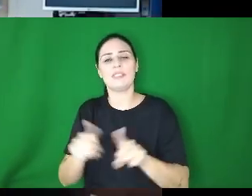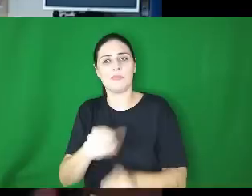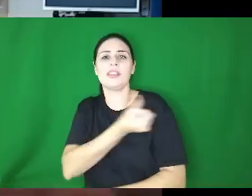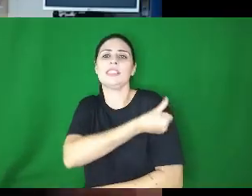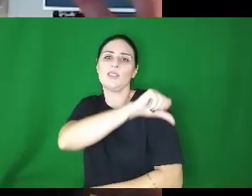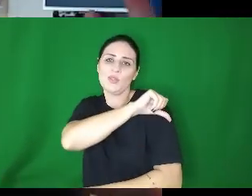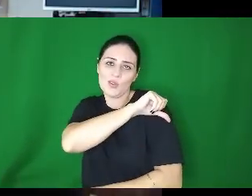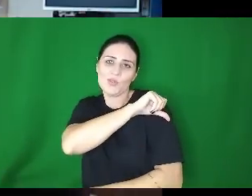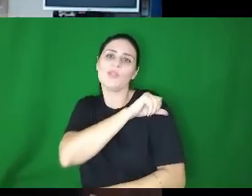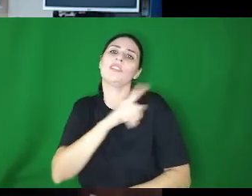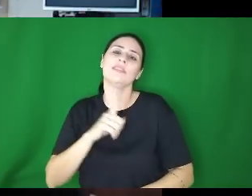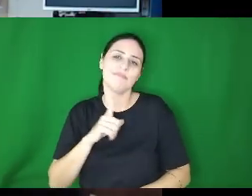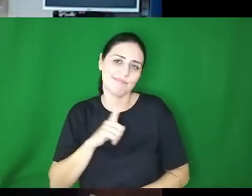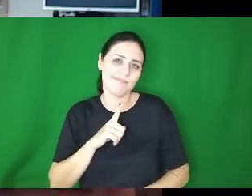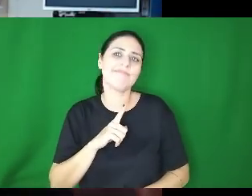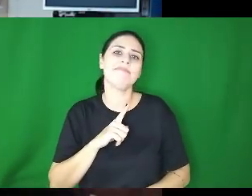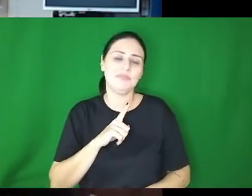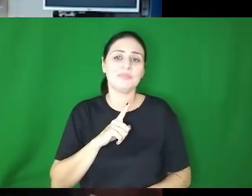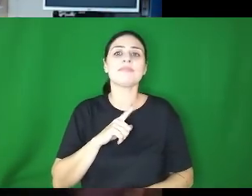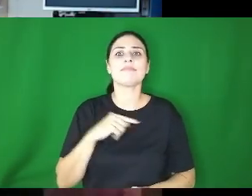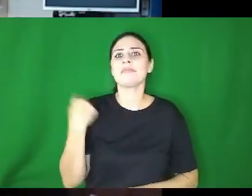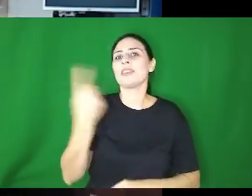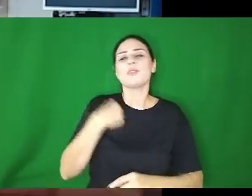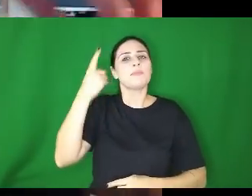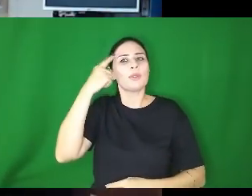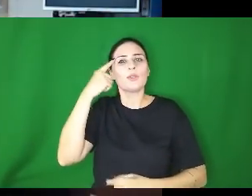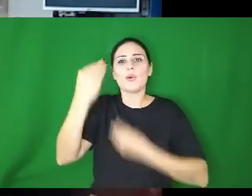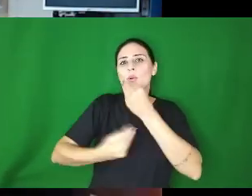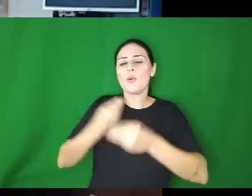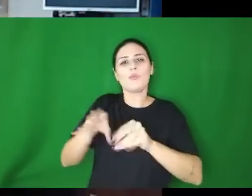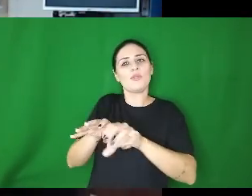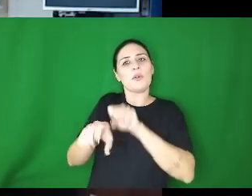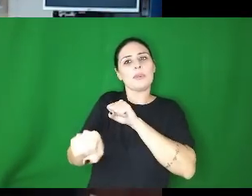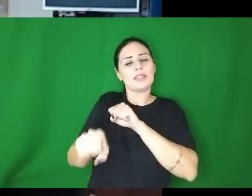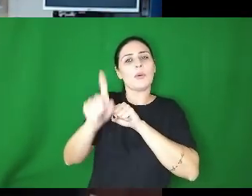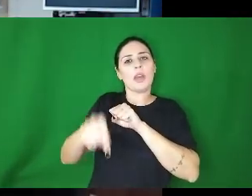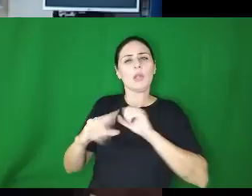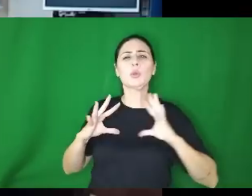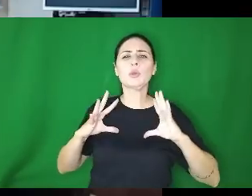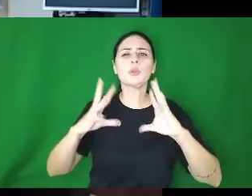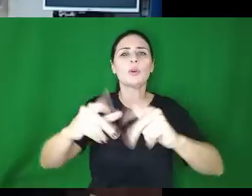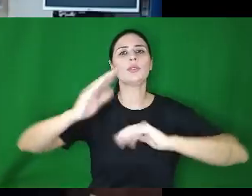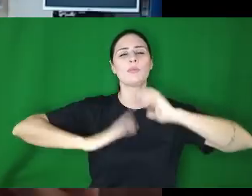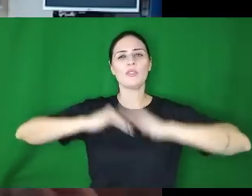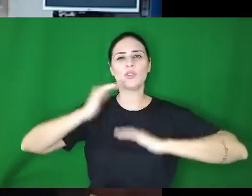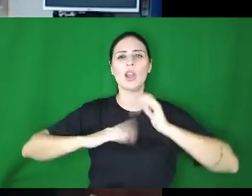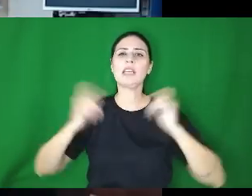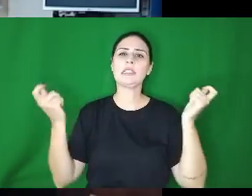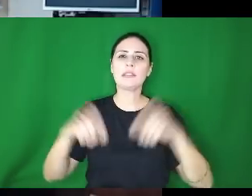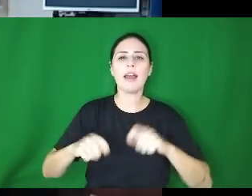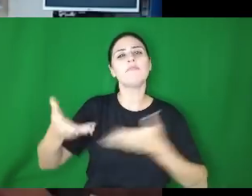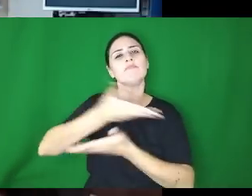iniciais, das primeiras turmas da alfabetização, dos quartos e quintos anos, até os nossos professores de docência 2,